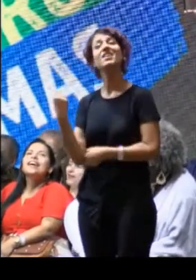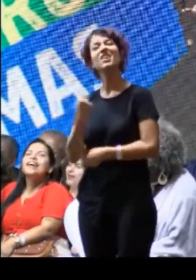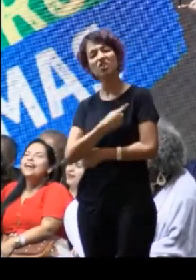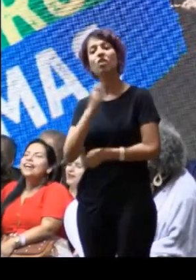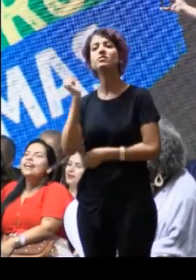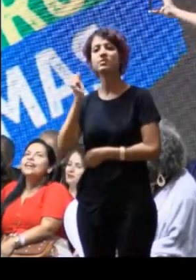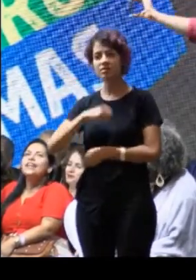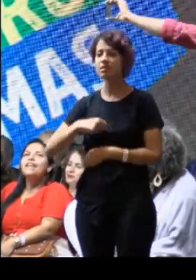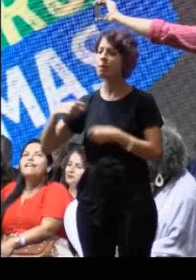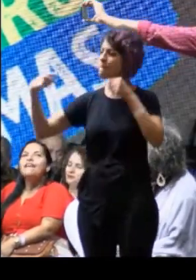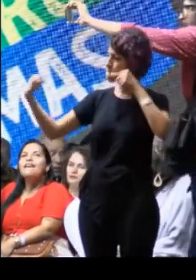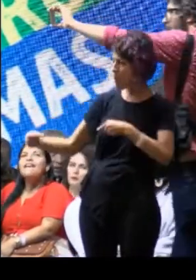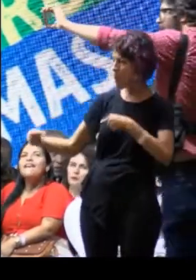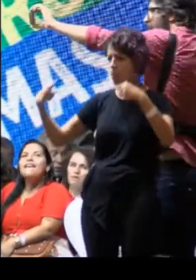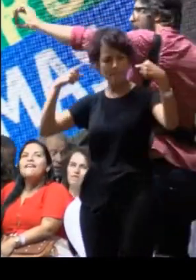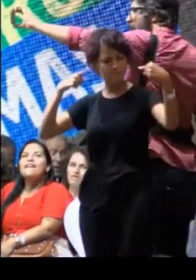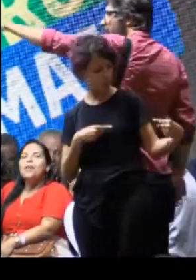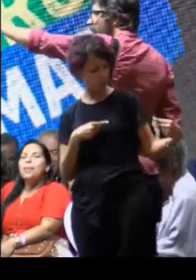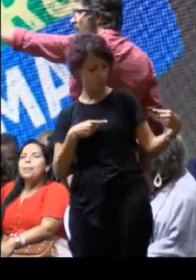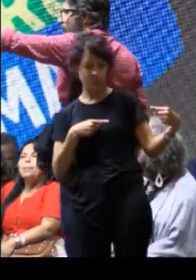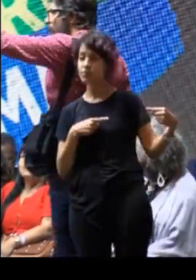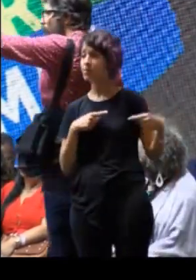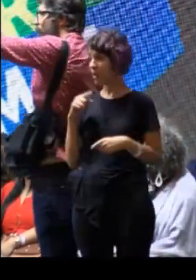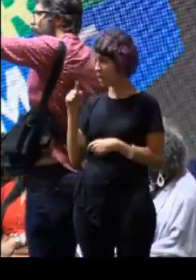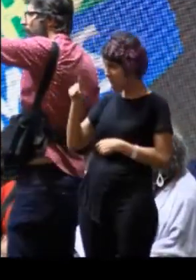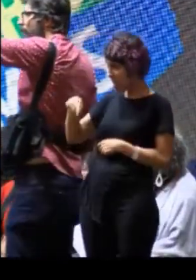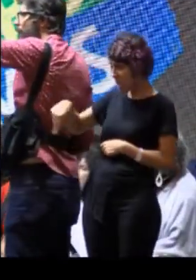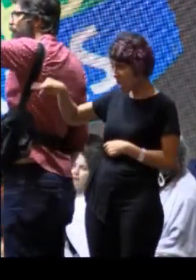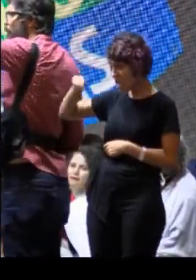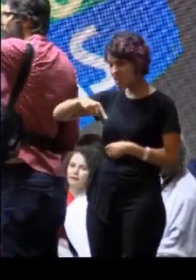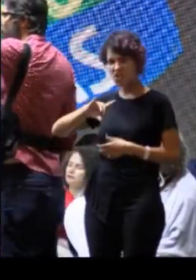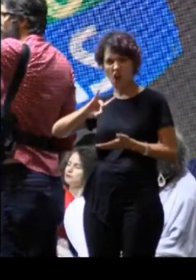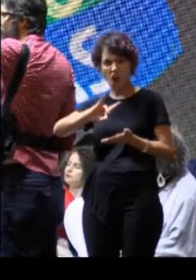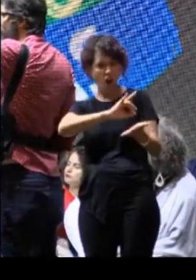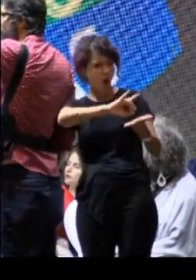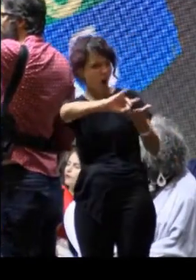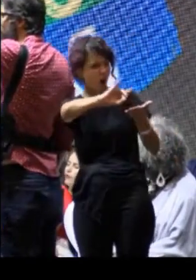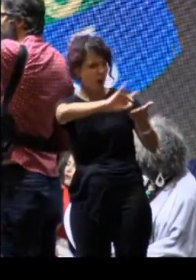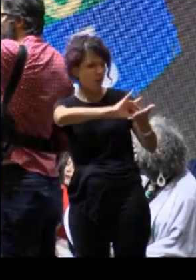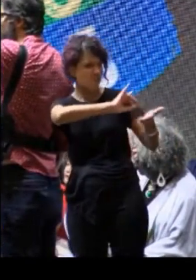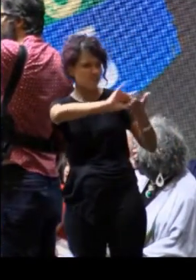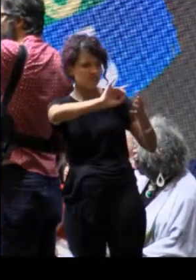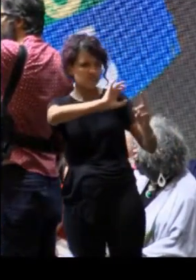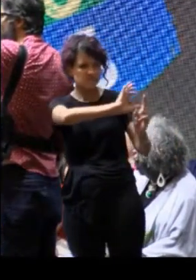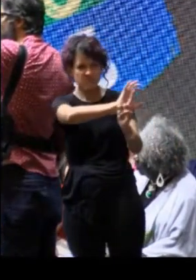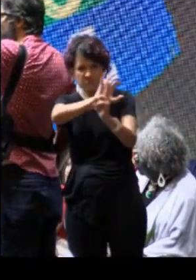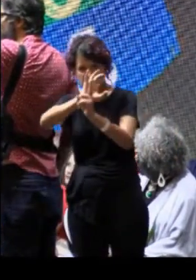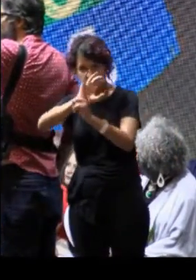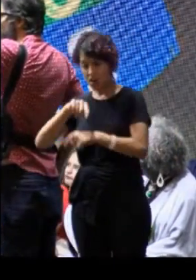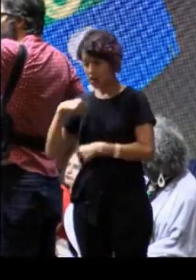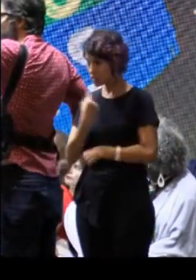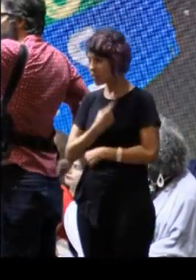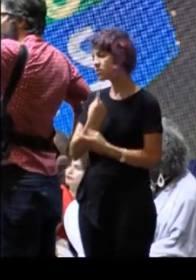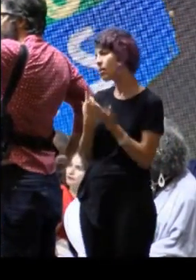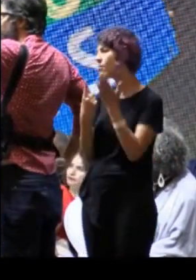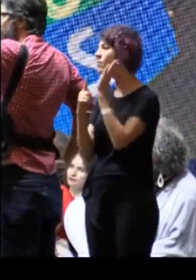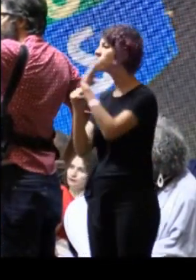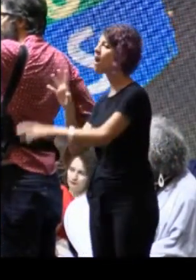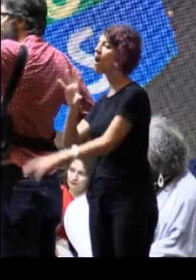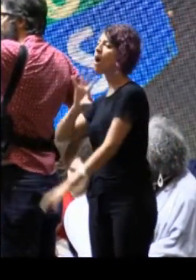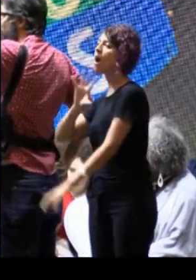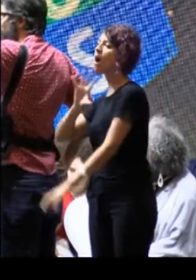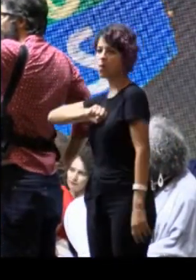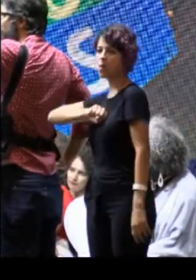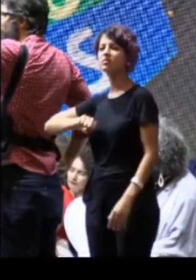opostos. Enquanto eles semeiam o ódio, nós vamos mostrar a eles que o amor é capaz